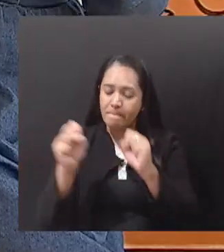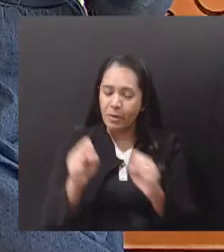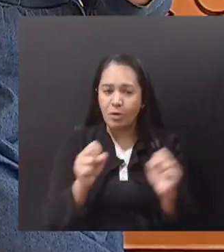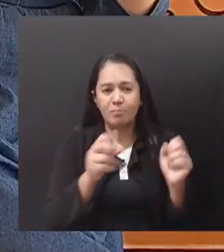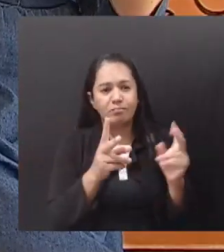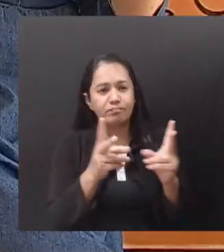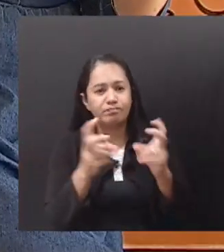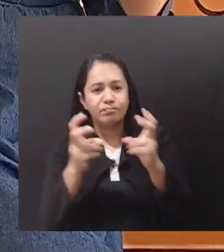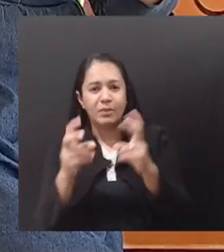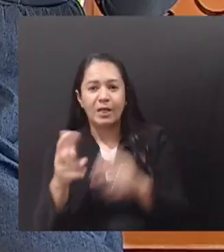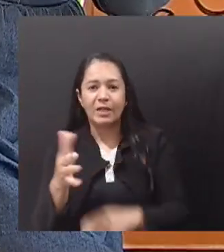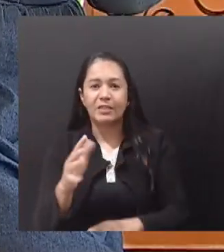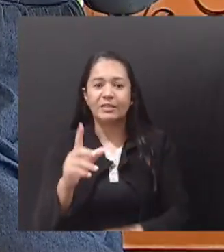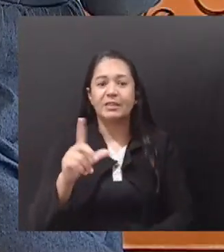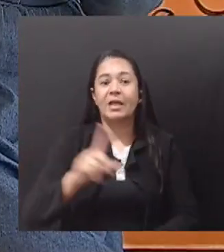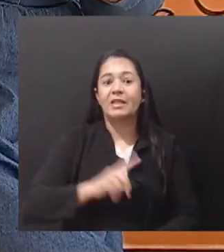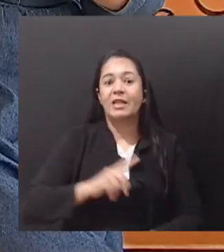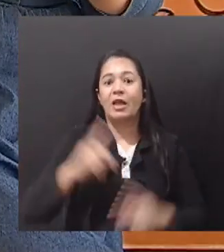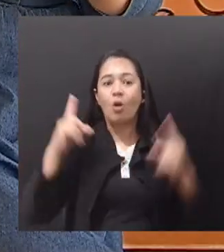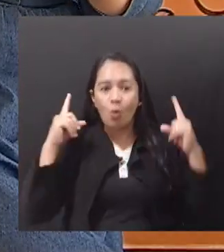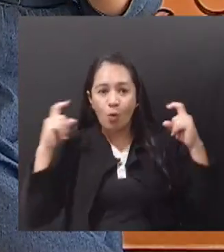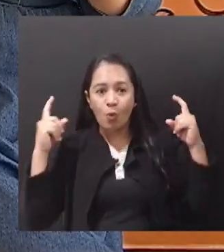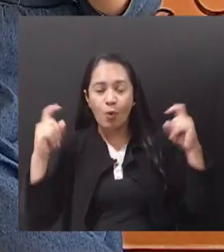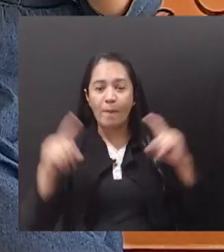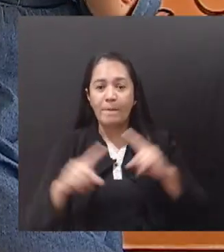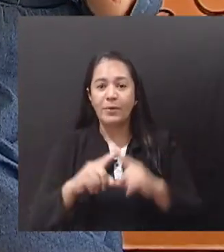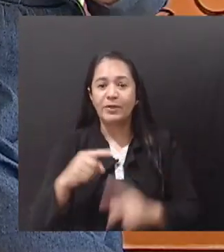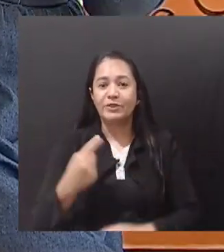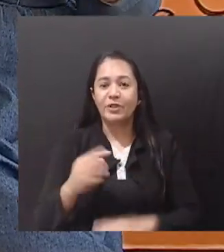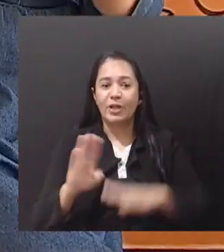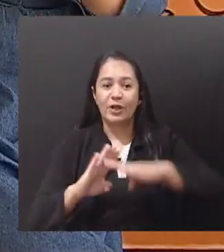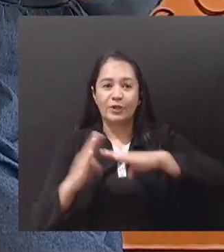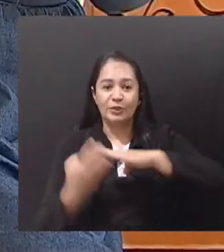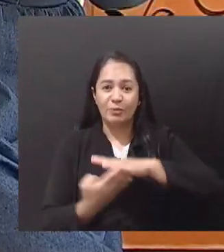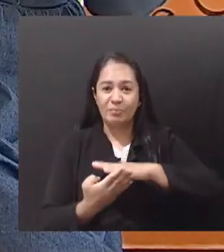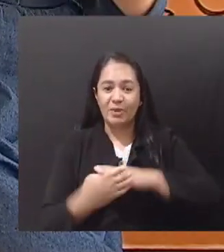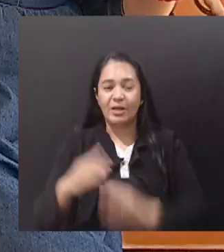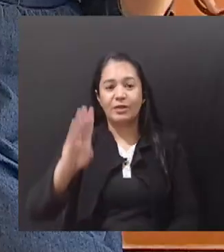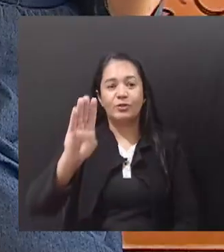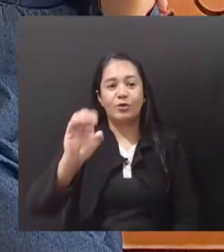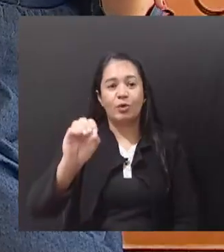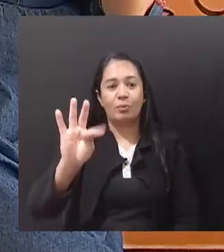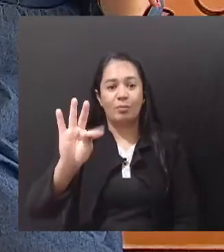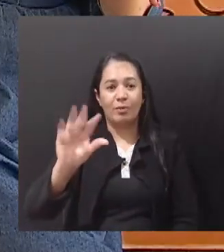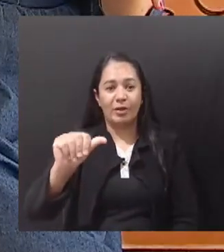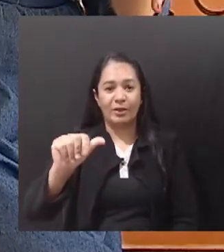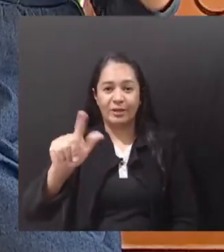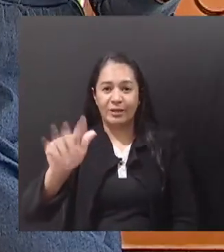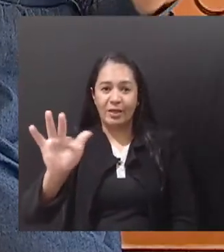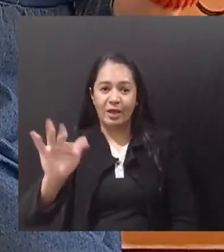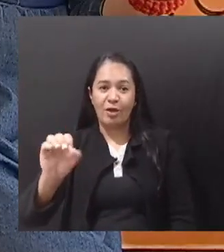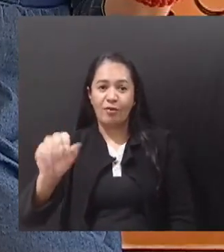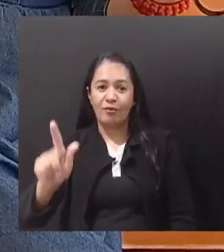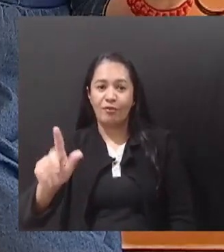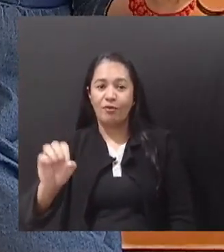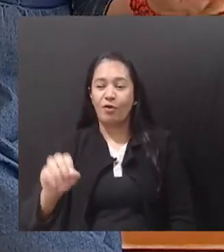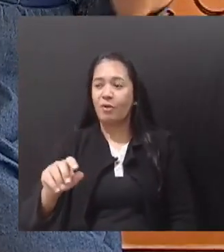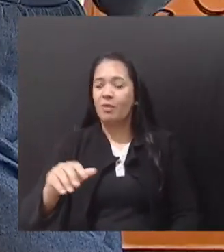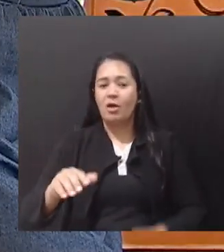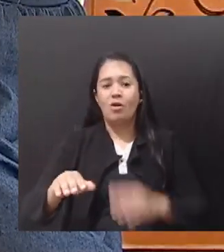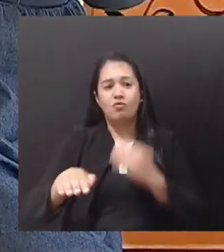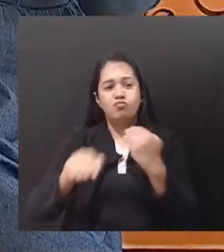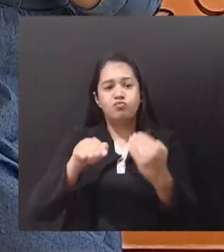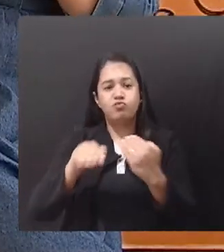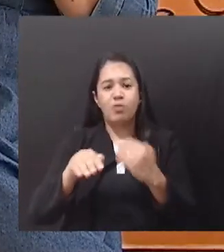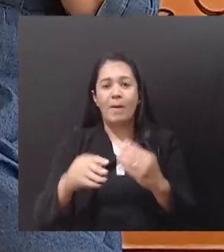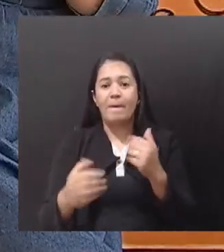vezes tem uns barulhos. É porque nós estamos aqui no bairro Botafogo, uma região que inclusive passa bastante veículo aqui, que onde fica